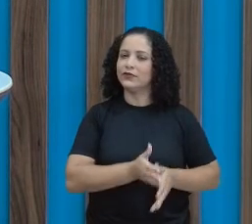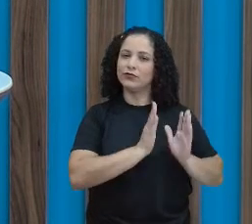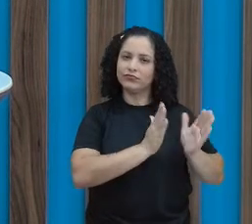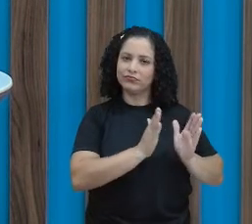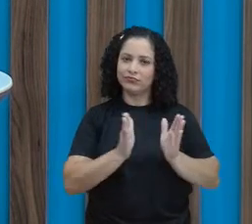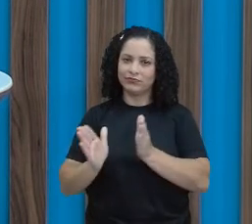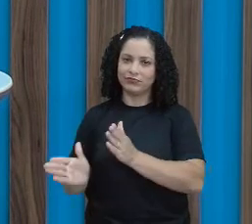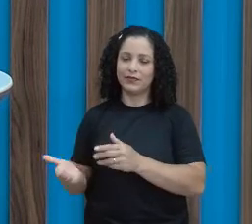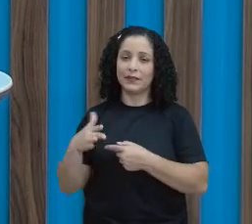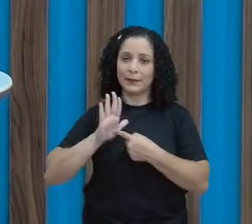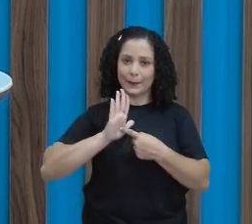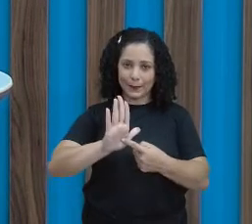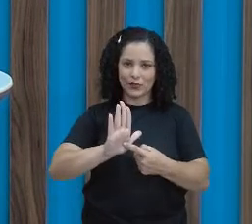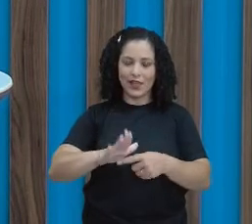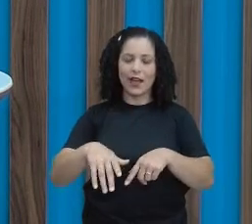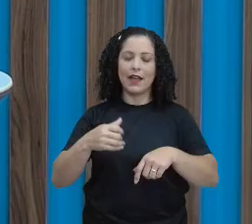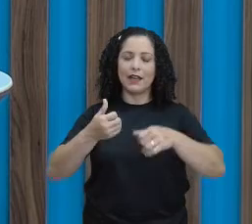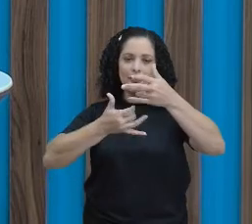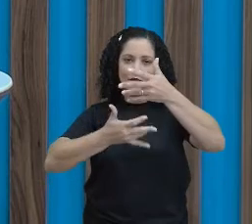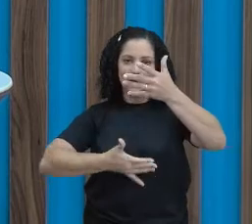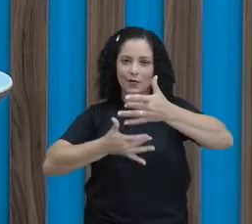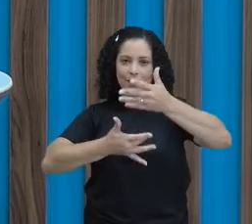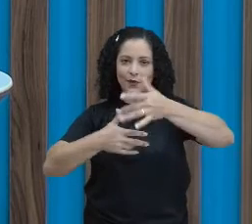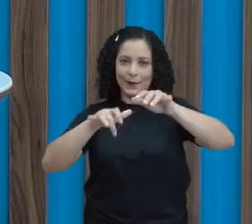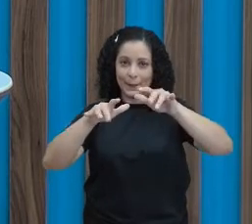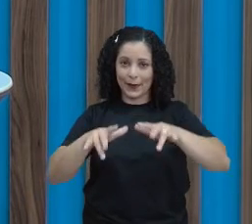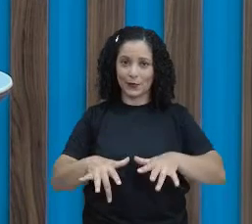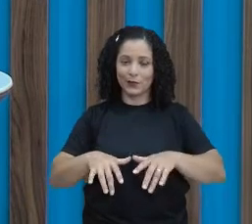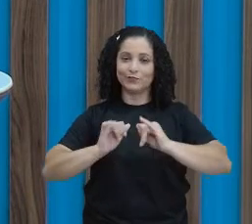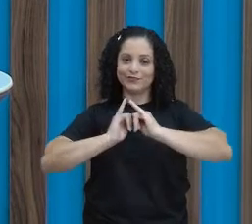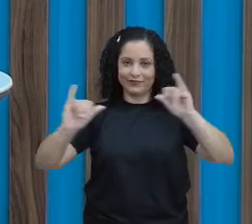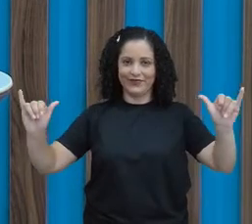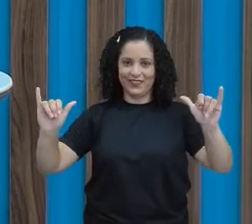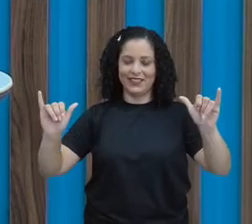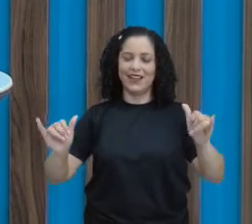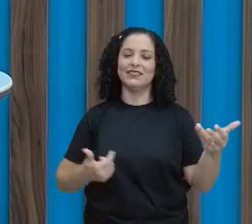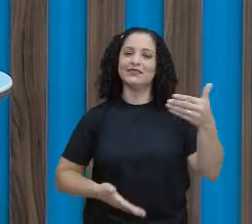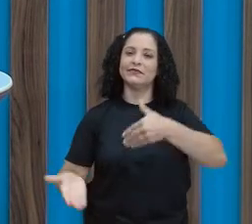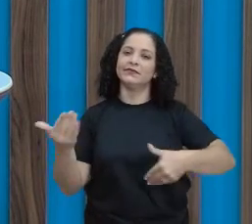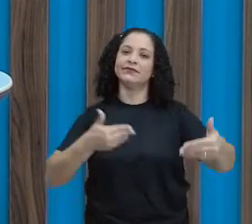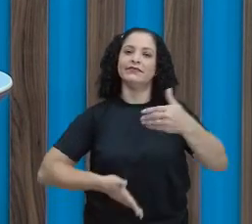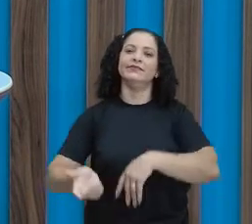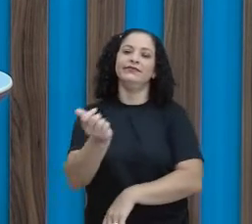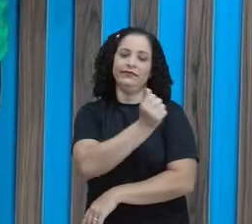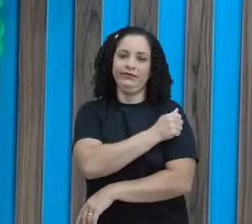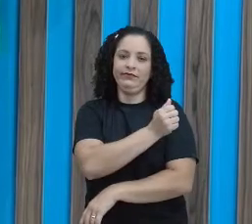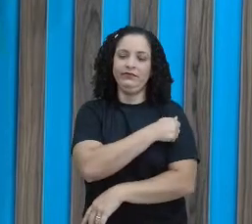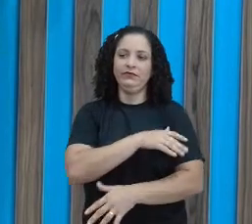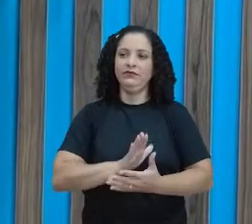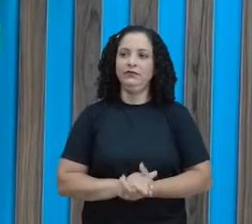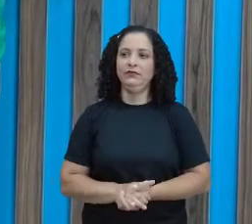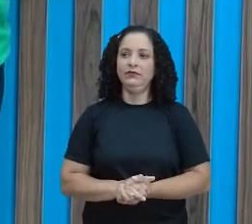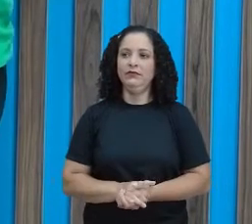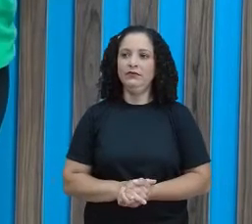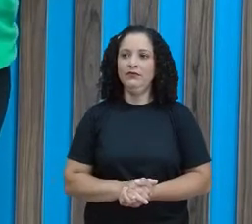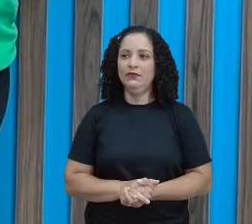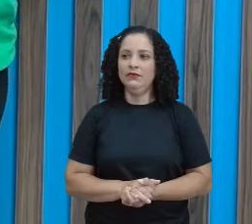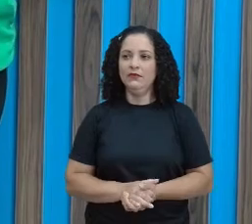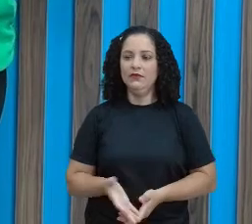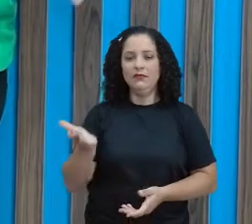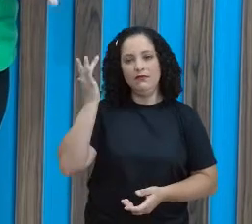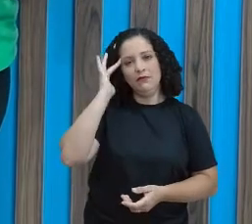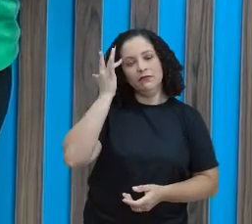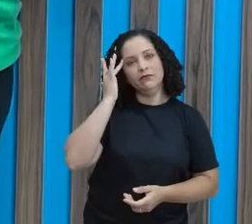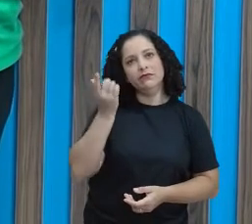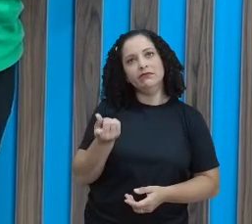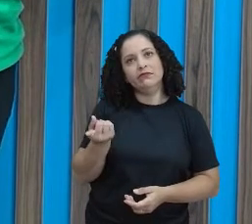para a gente colocar no ar, né, as dúvidas e a participação aqui dos nossos alunos. Joia. Mas eu acho que seria